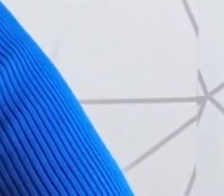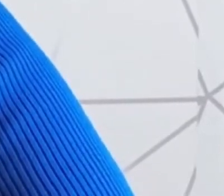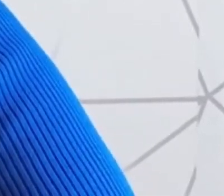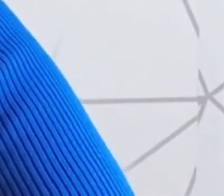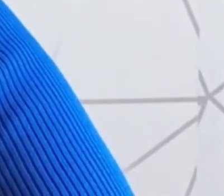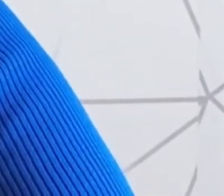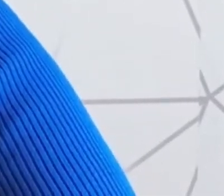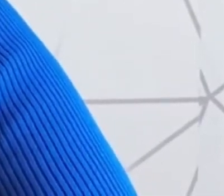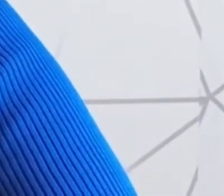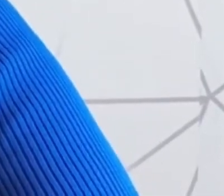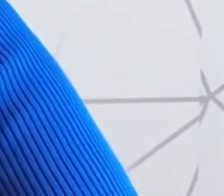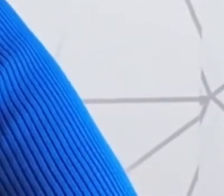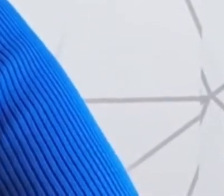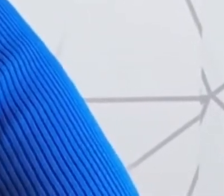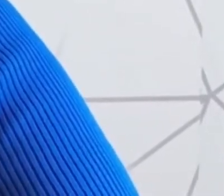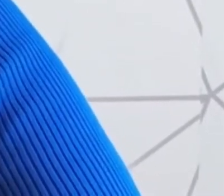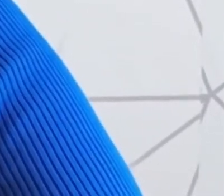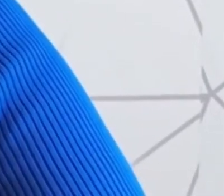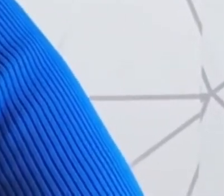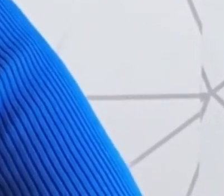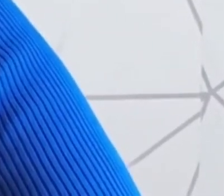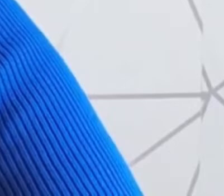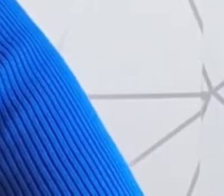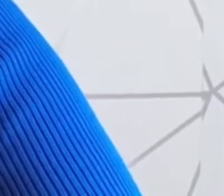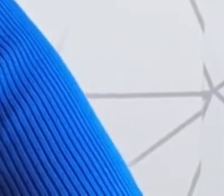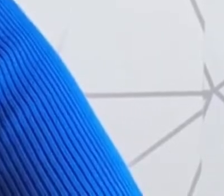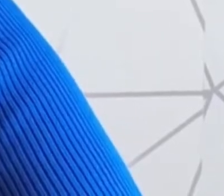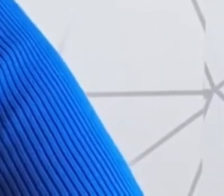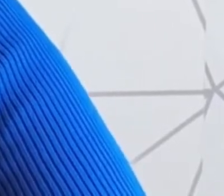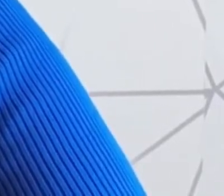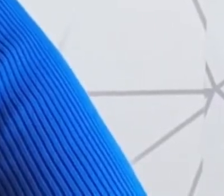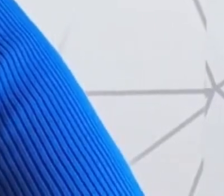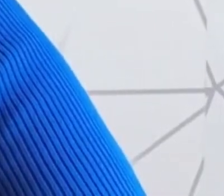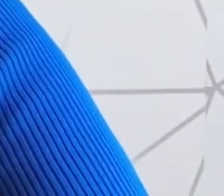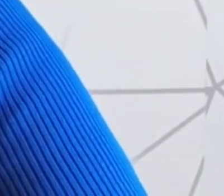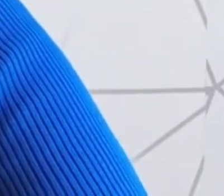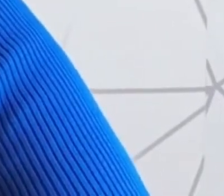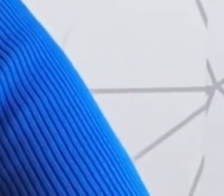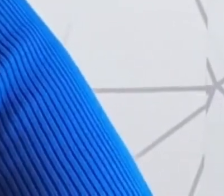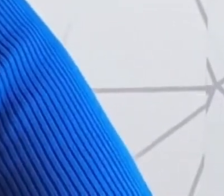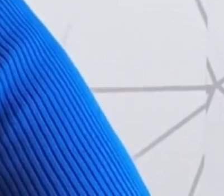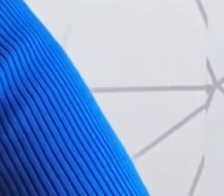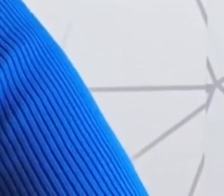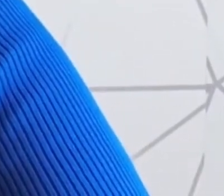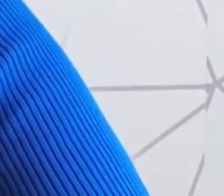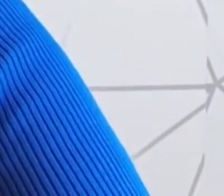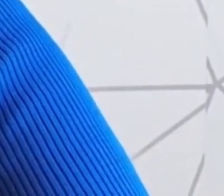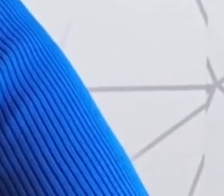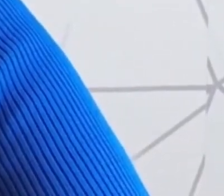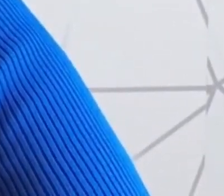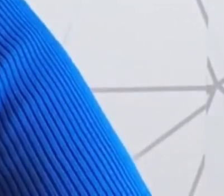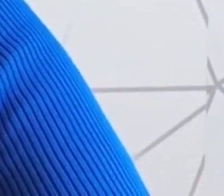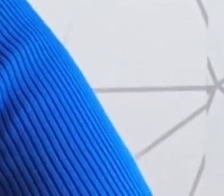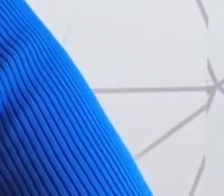Secretaria Municipal de Saúde, e também temos a Elinice Augusta Mazur da Silva, também enfermeira da Secretaria Municipal de